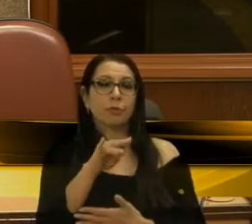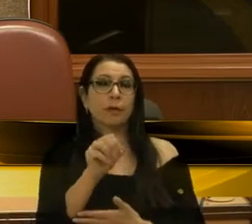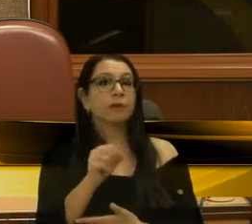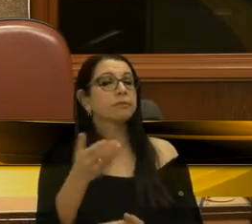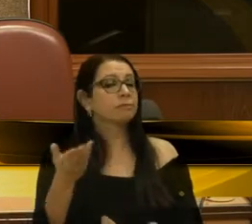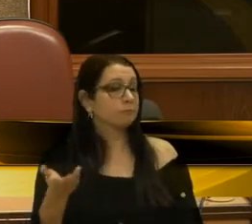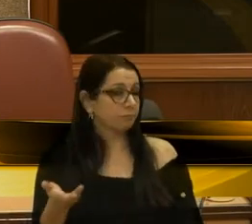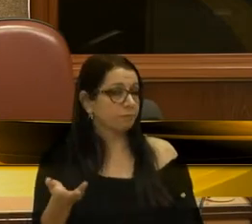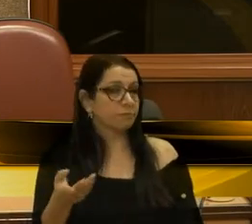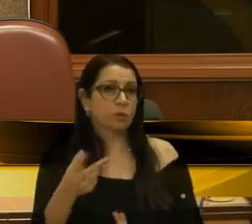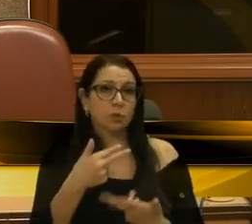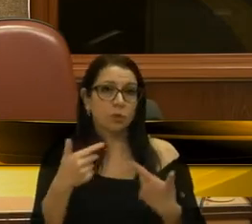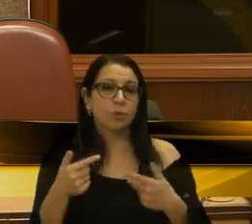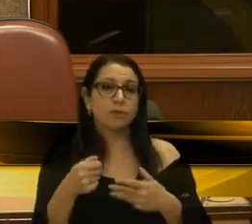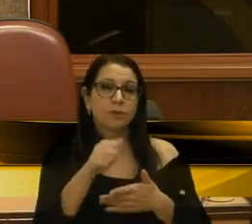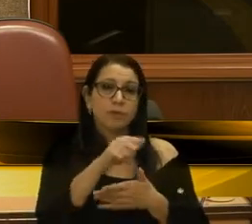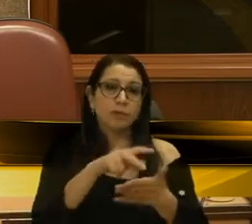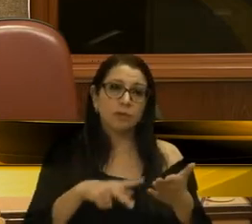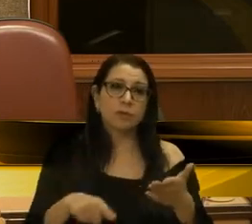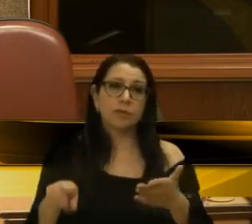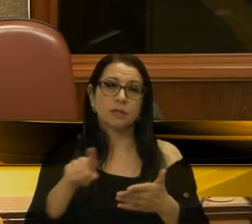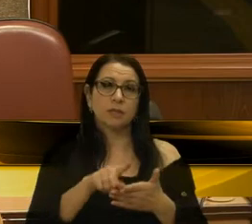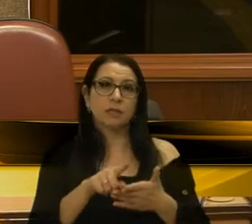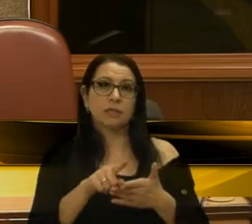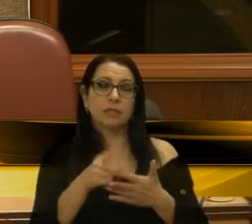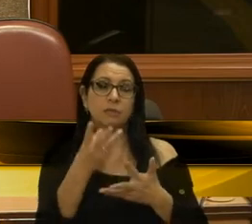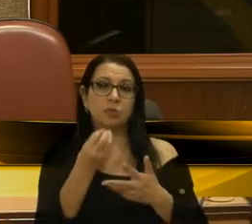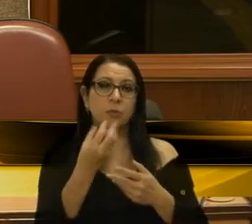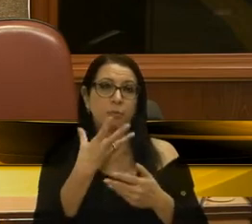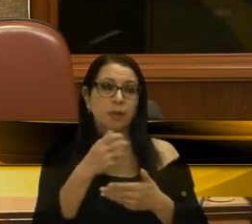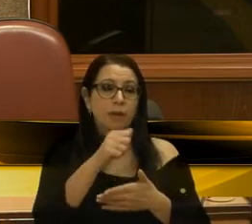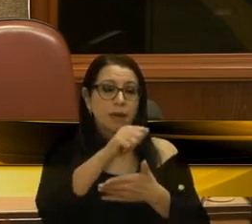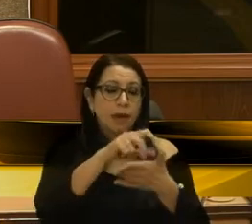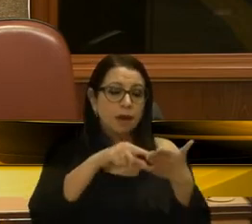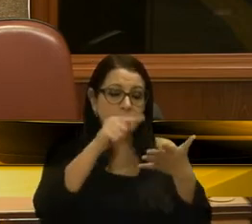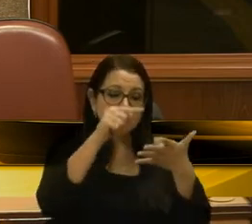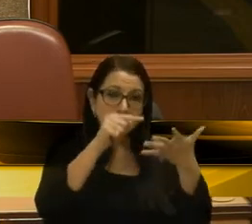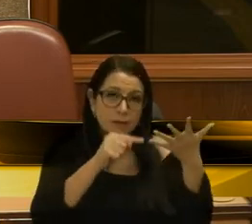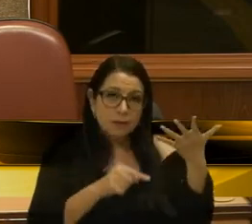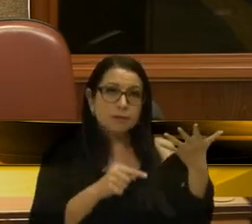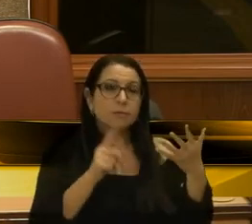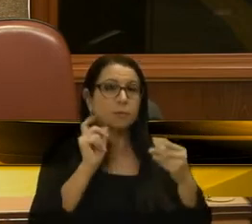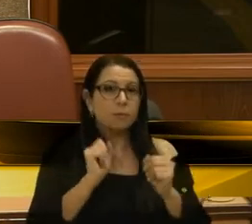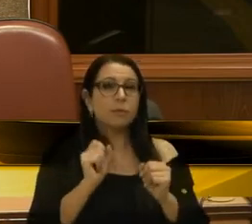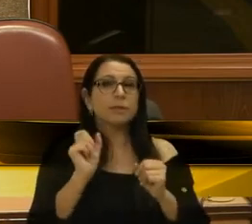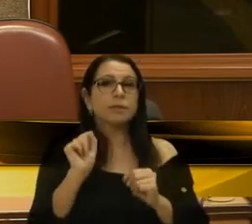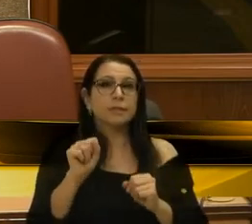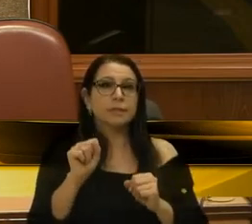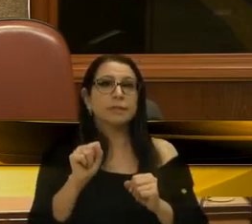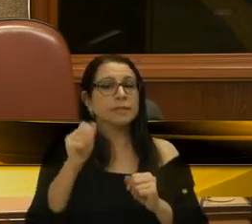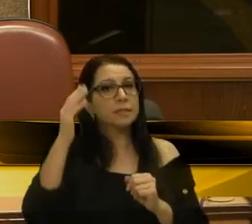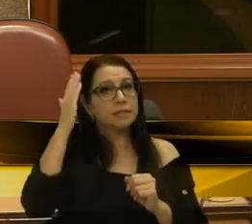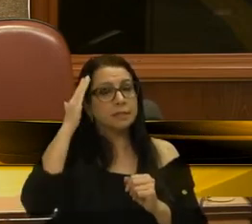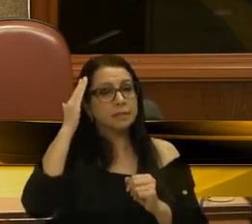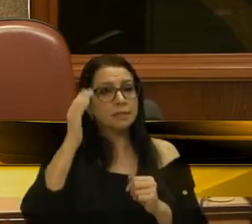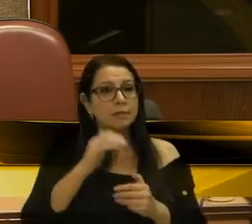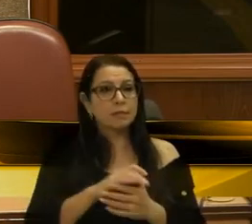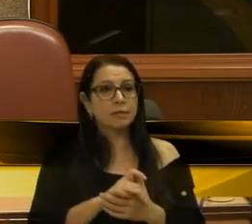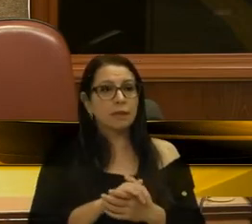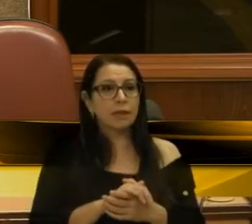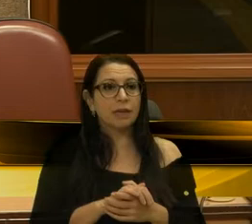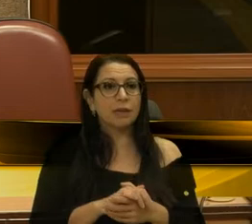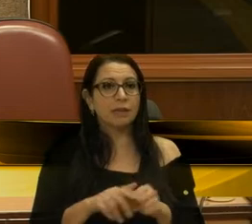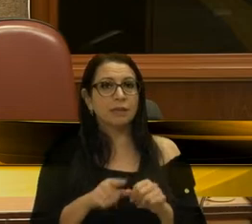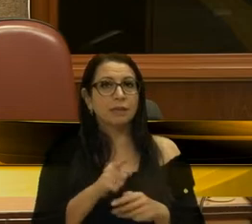Então essas coisas têm que ser avaliadas e muito bem analisadas para que a gente possa, assim, saber